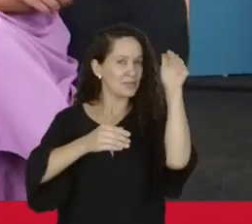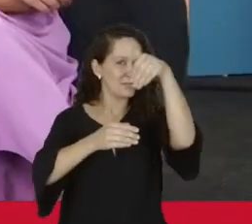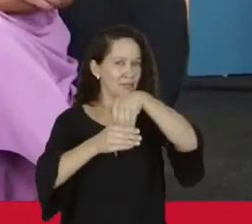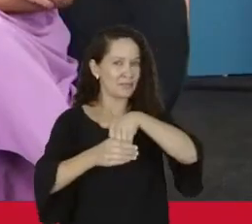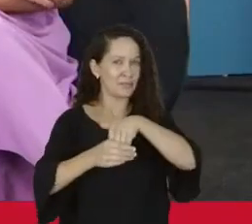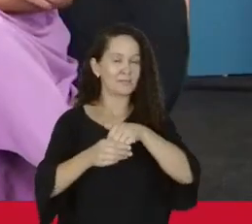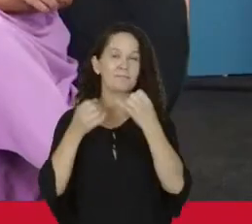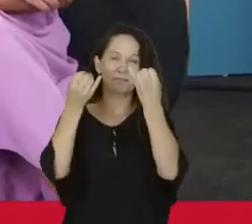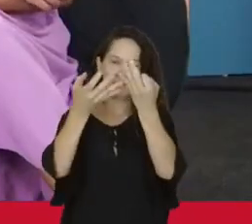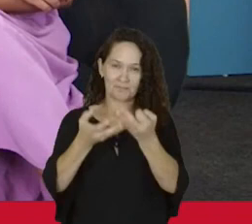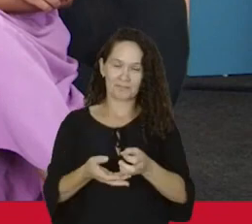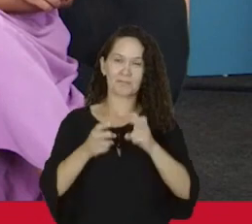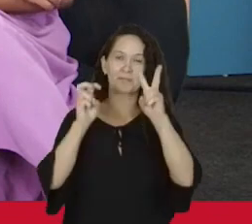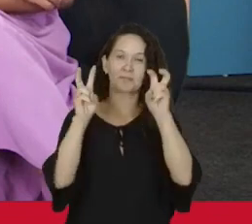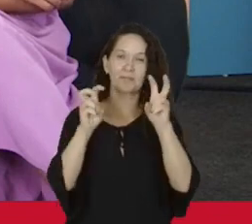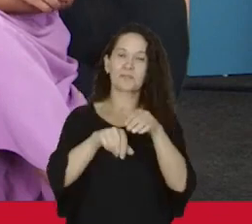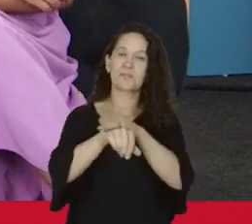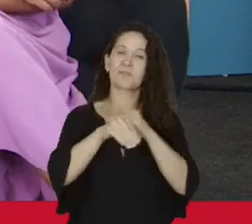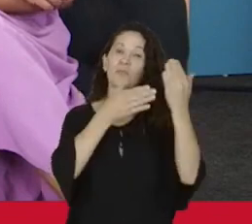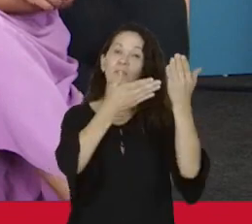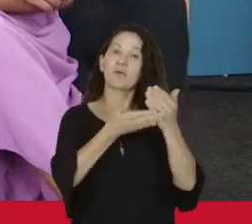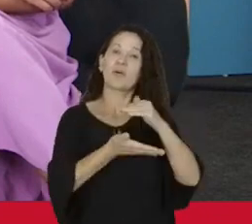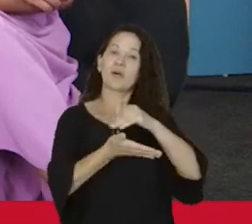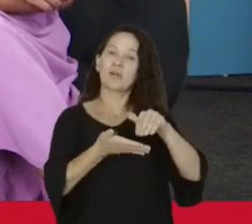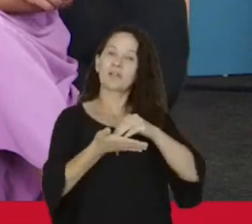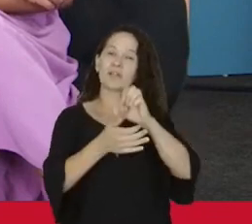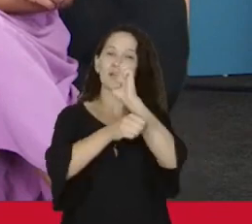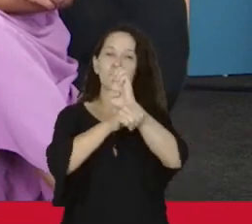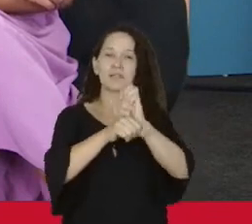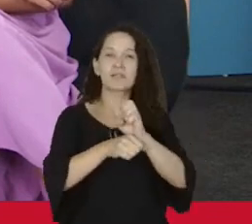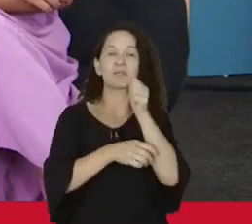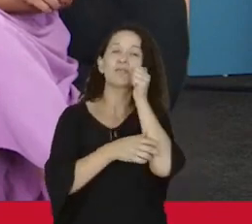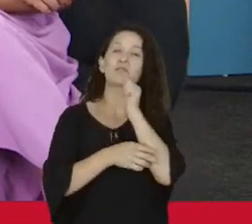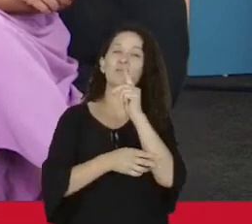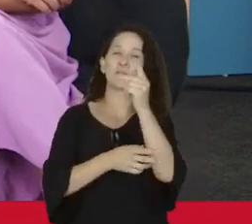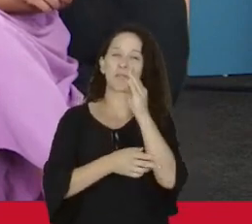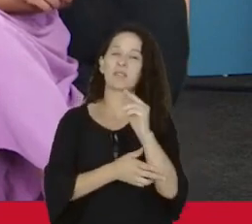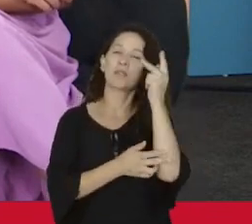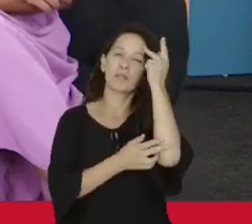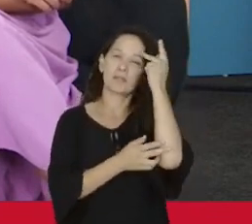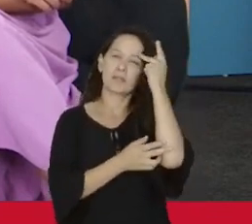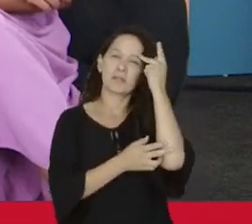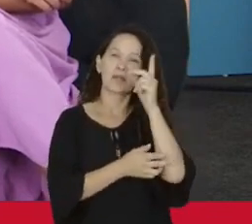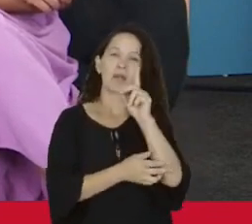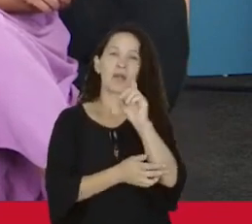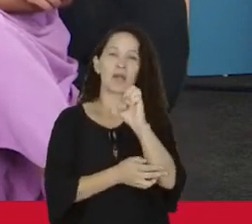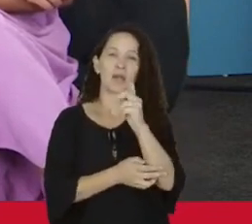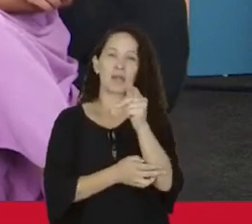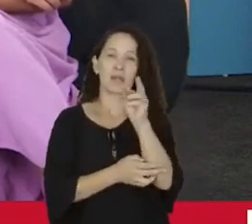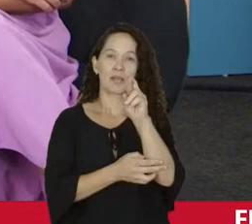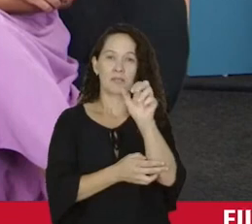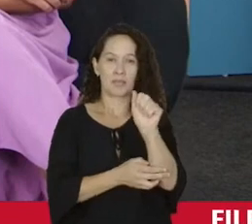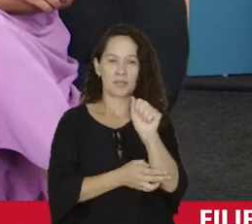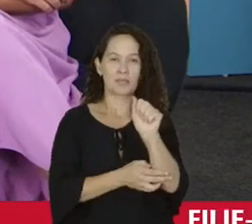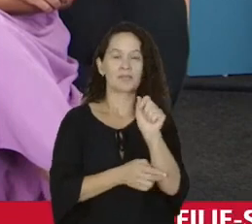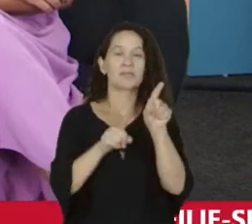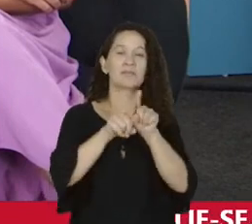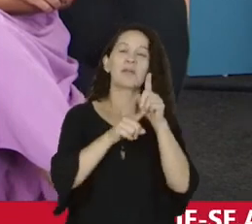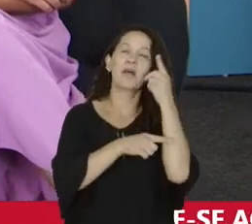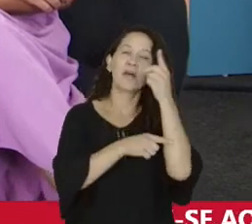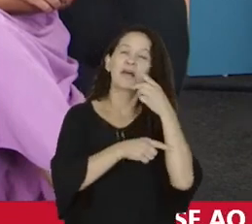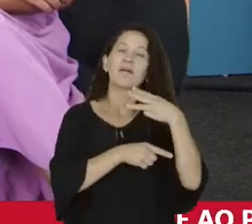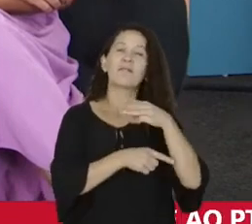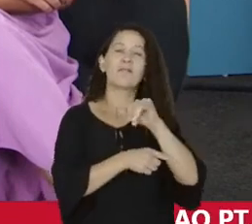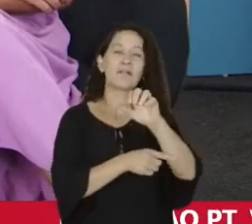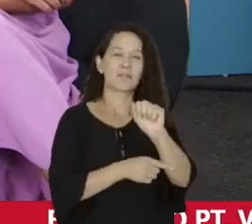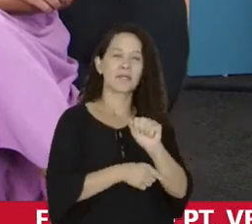eleitorado. Para falar sobre esse tema, convidamos a secretária estadual de Mulheres do PT de São Paulo, Débora Pereira, a advogada